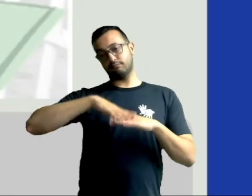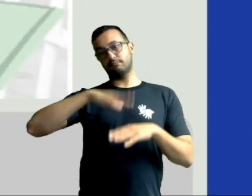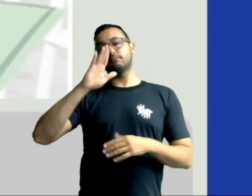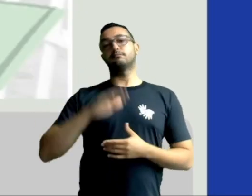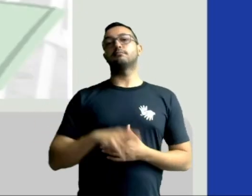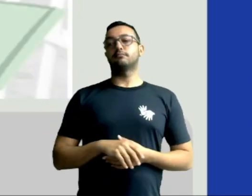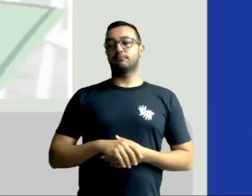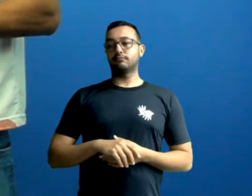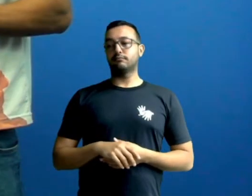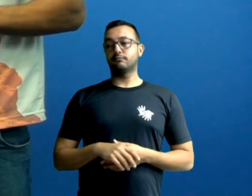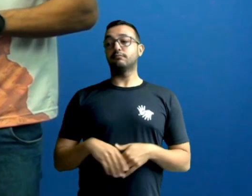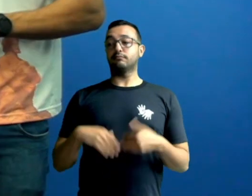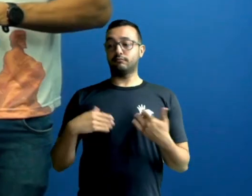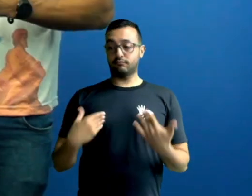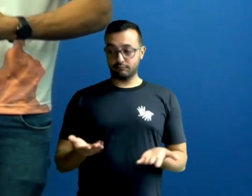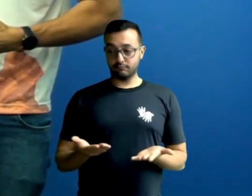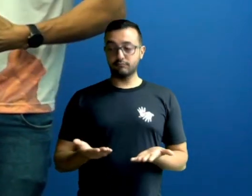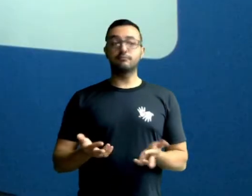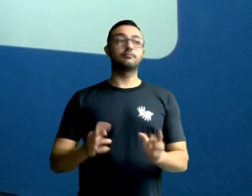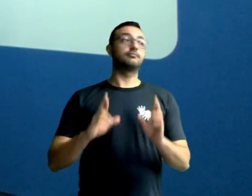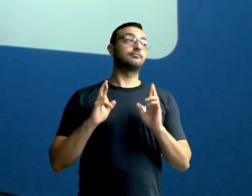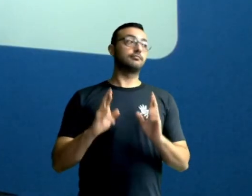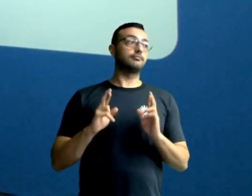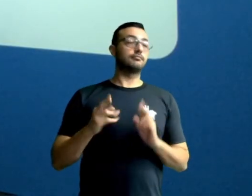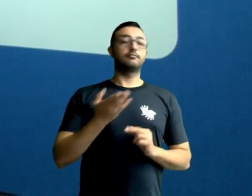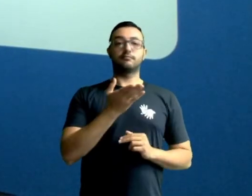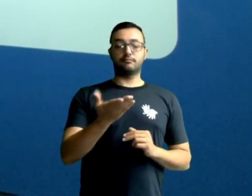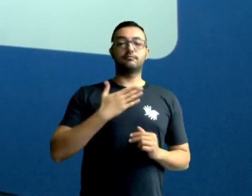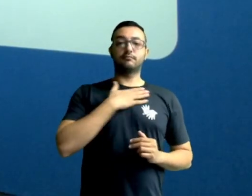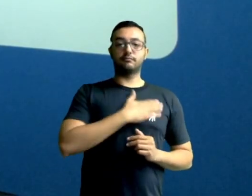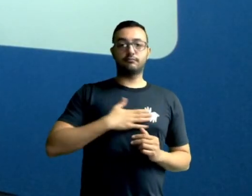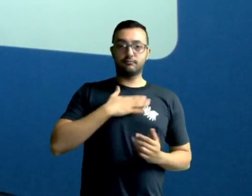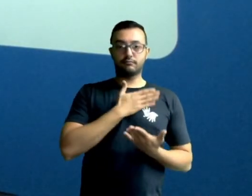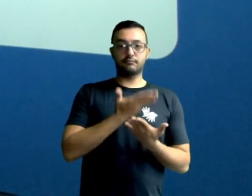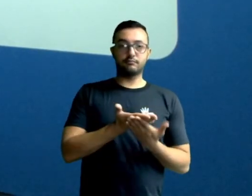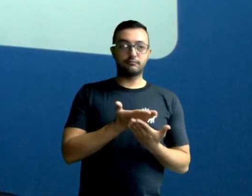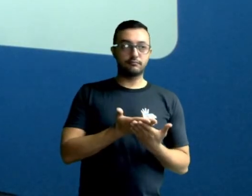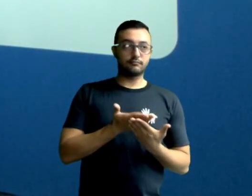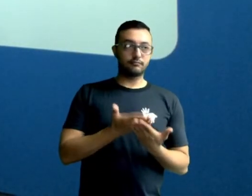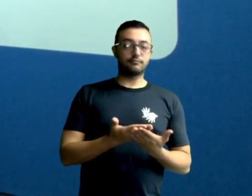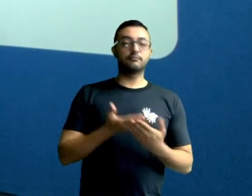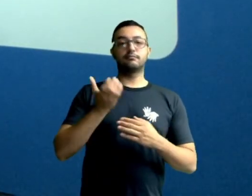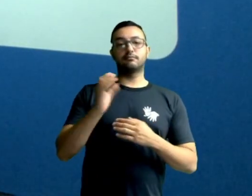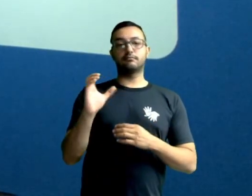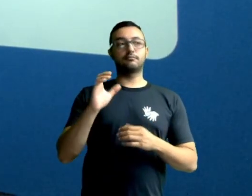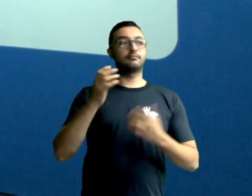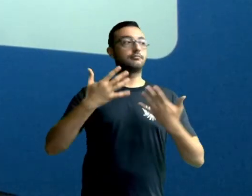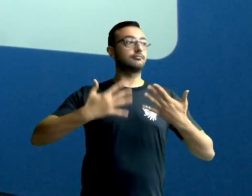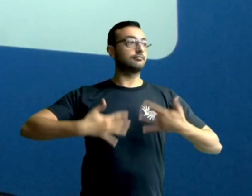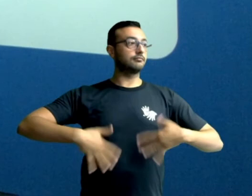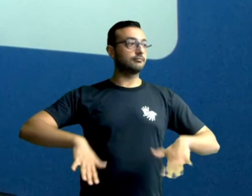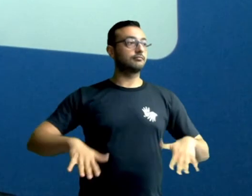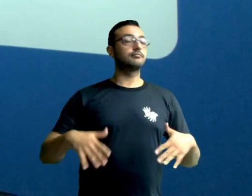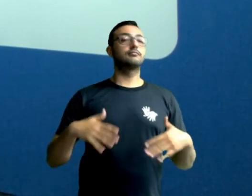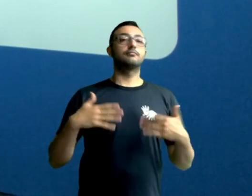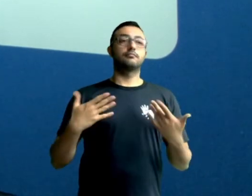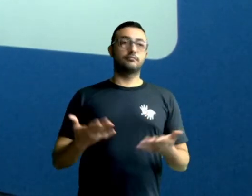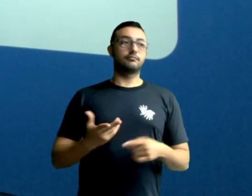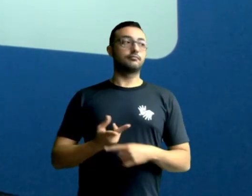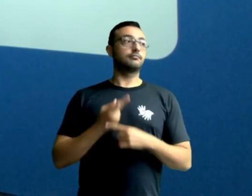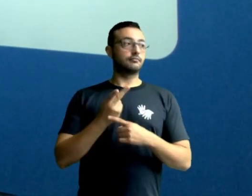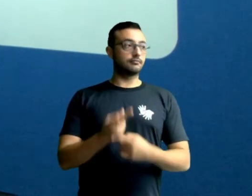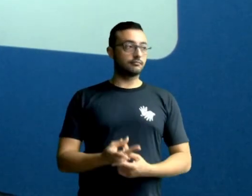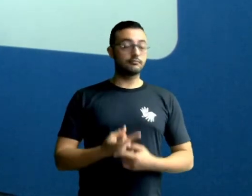mais. Então, eu espero que vocês tenham gostado dessa aula de Ciências da Natureza, tá certo? Onde nós